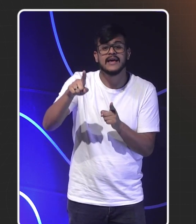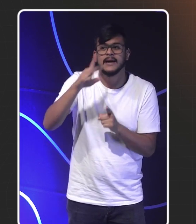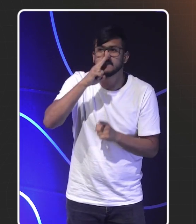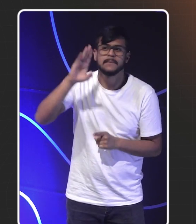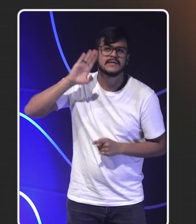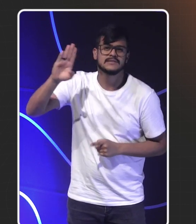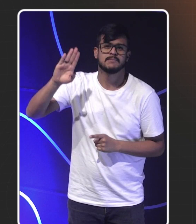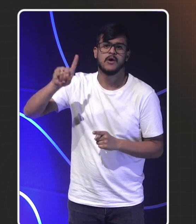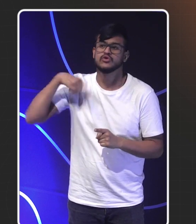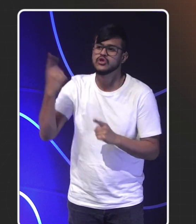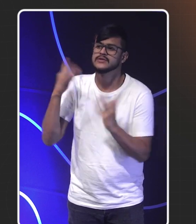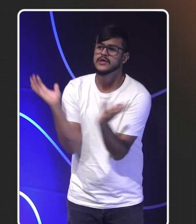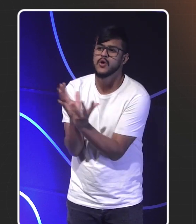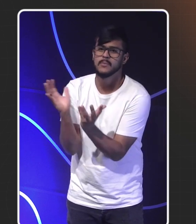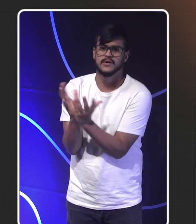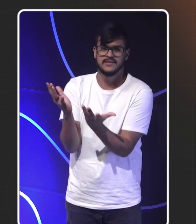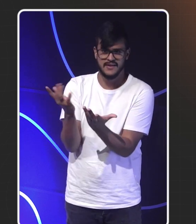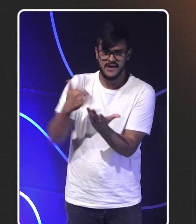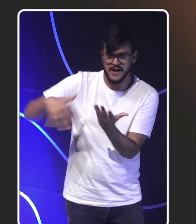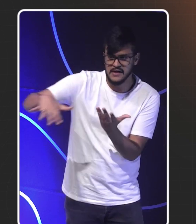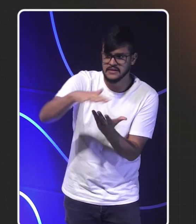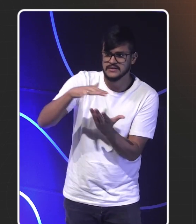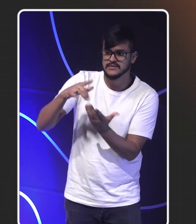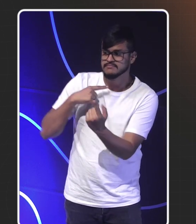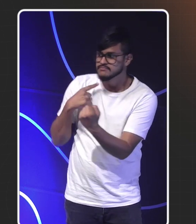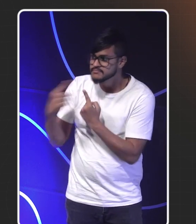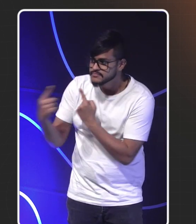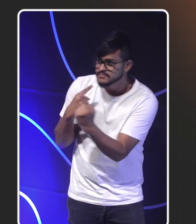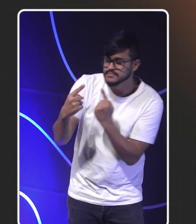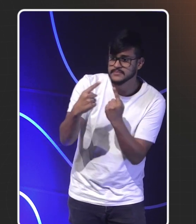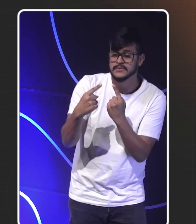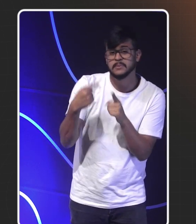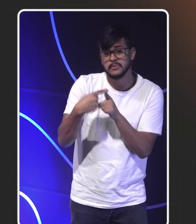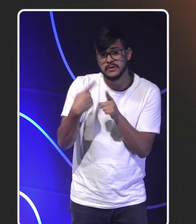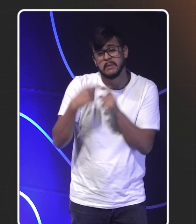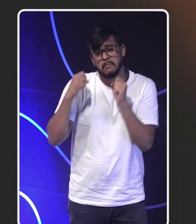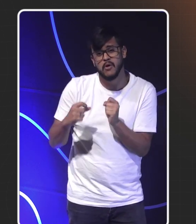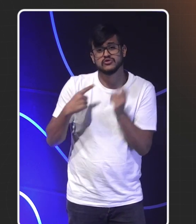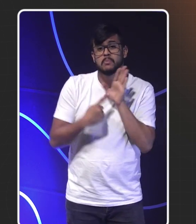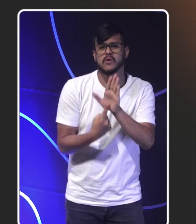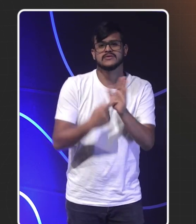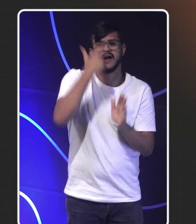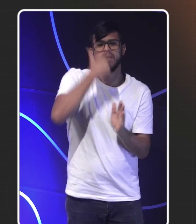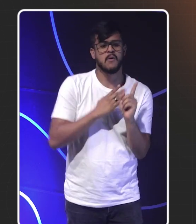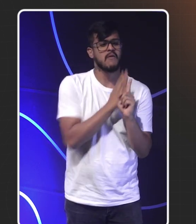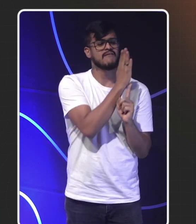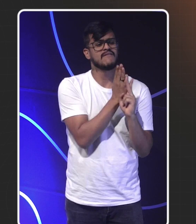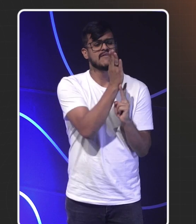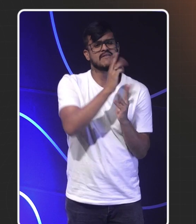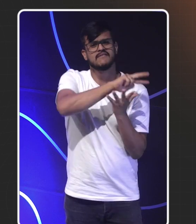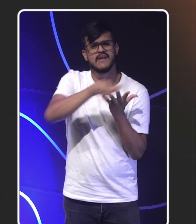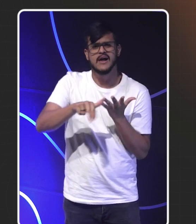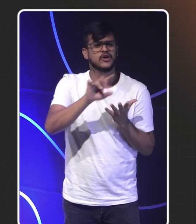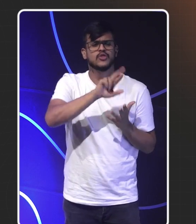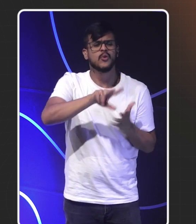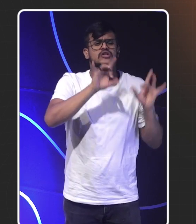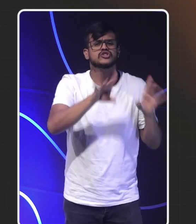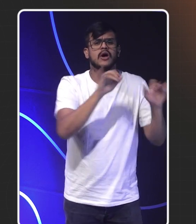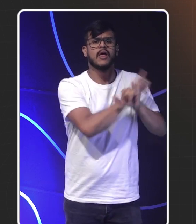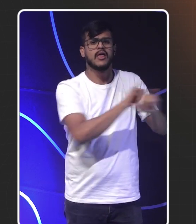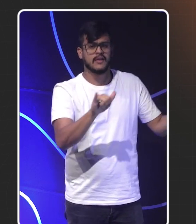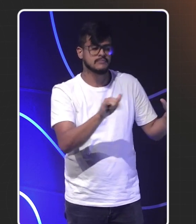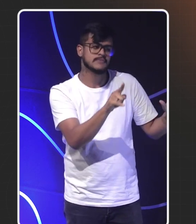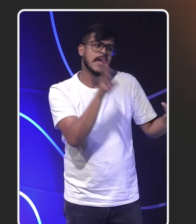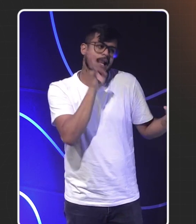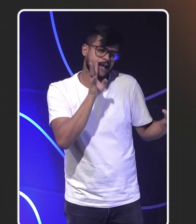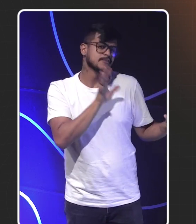nossa comunidade, da nossa autoridade, essas nossas outras facetas para além do mercado publicitário, que é muito legal, é a